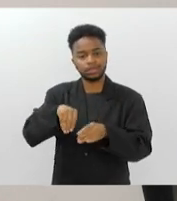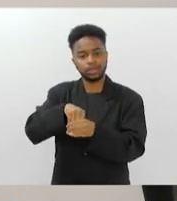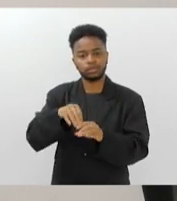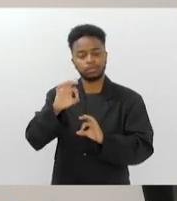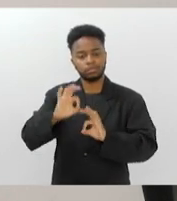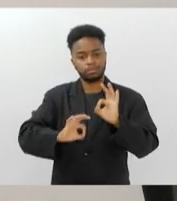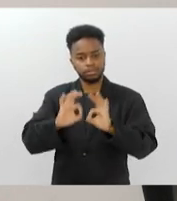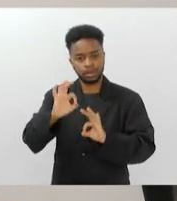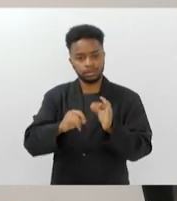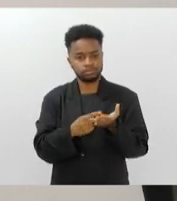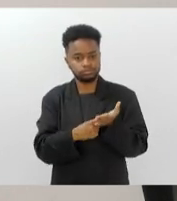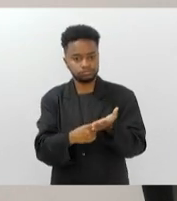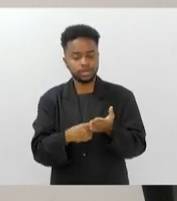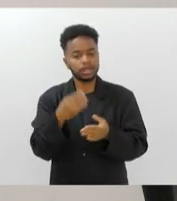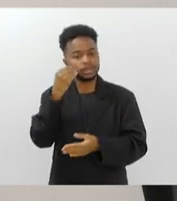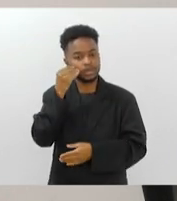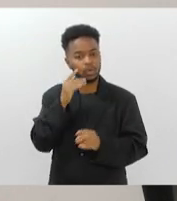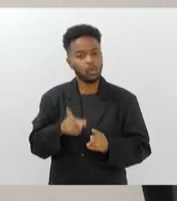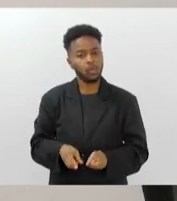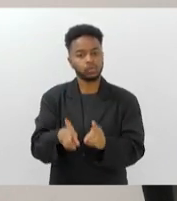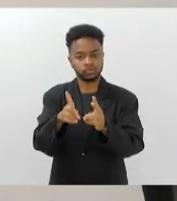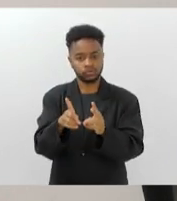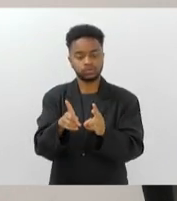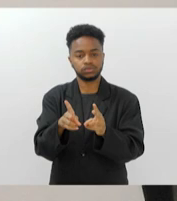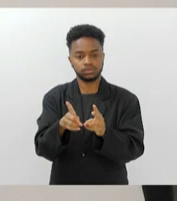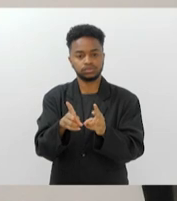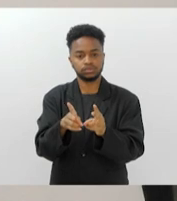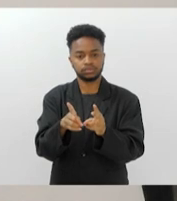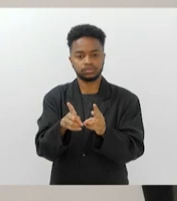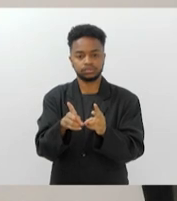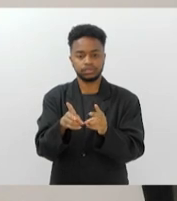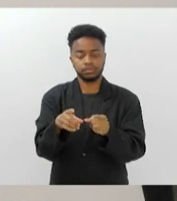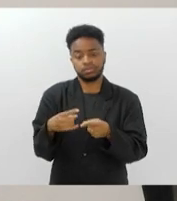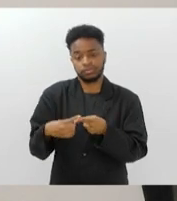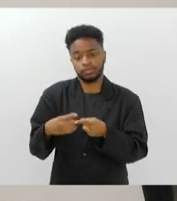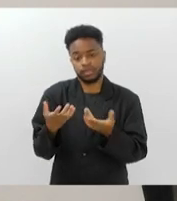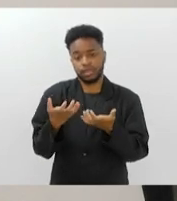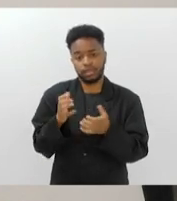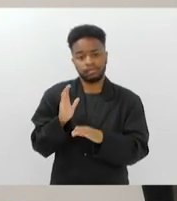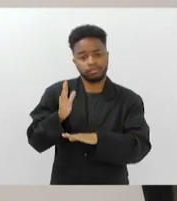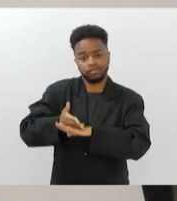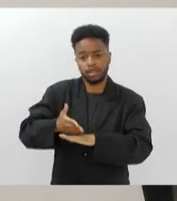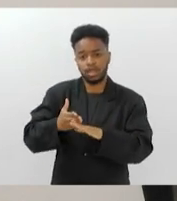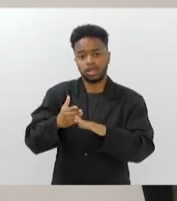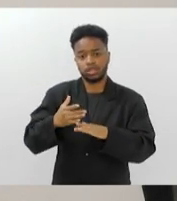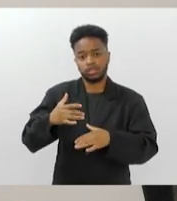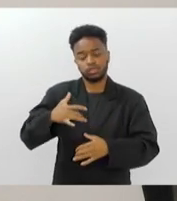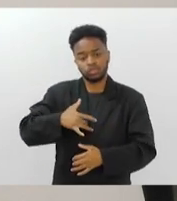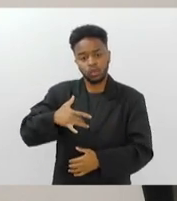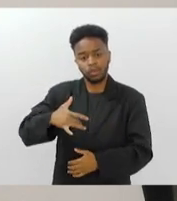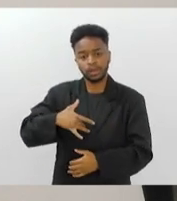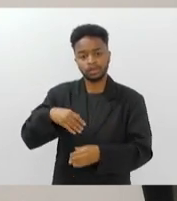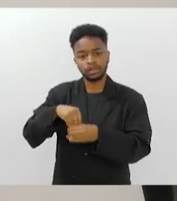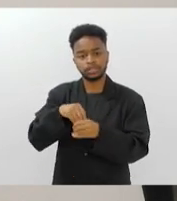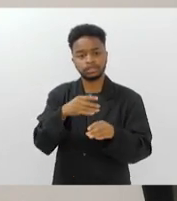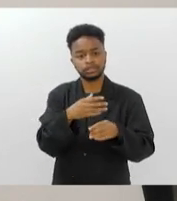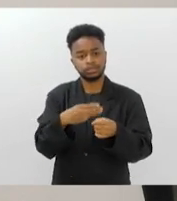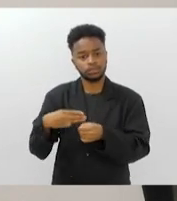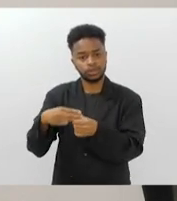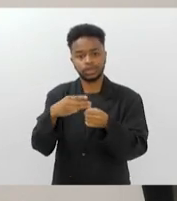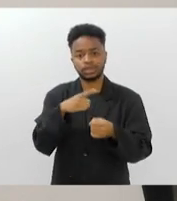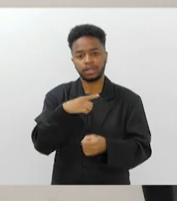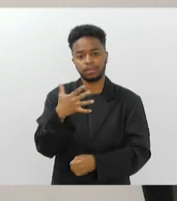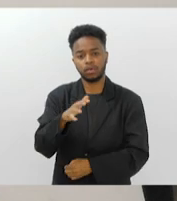cooperação está conseguindo manter né para para combate à tuberculose nesses municípios que concentram mais de